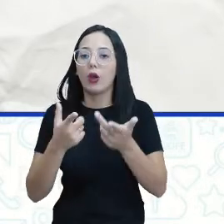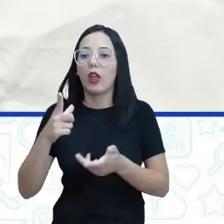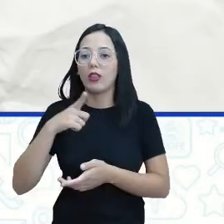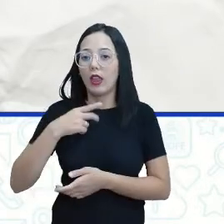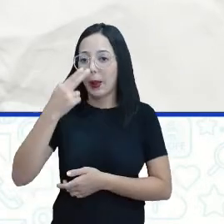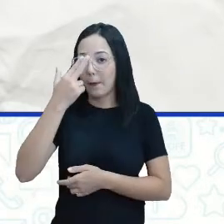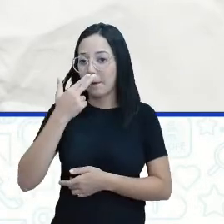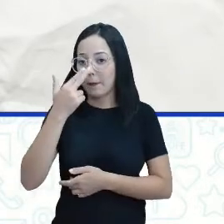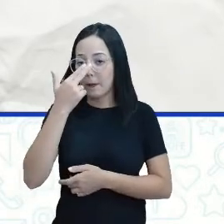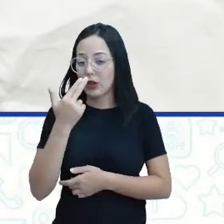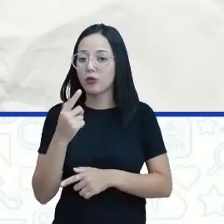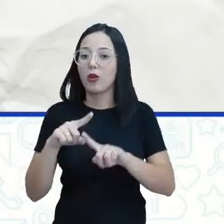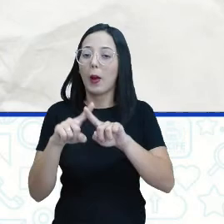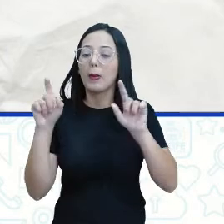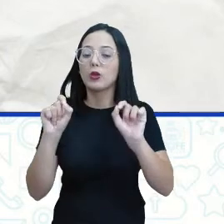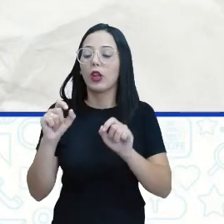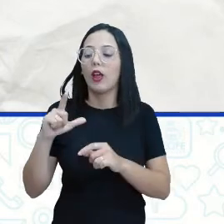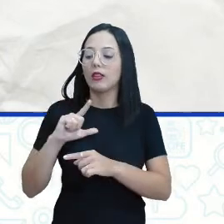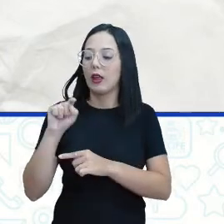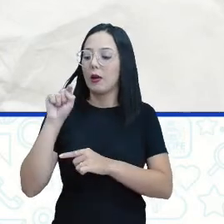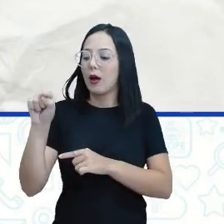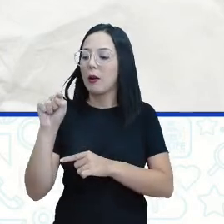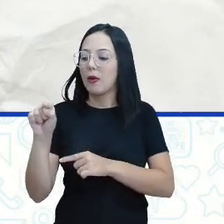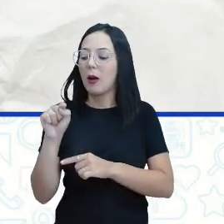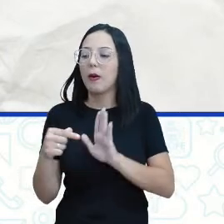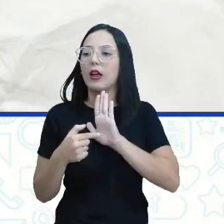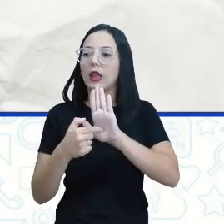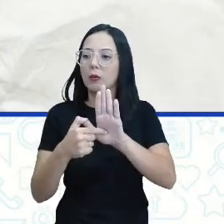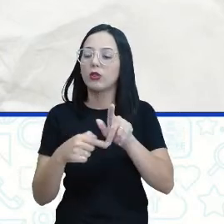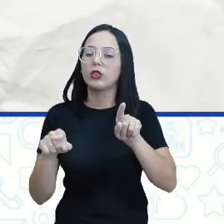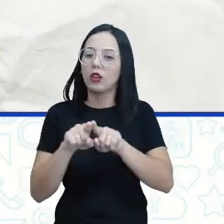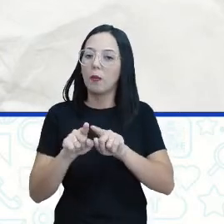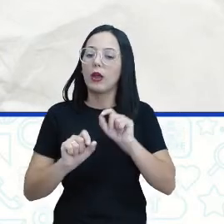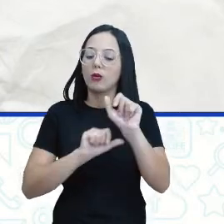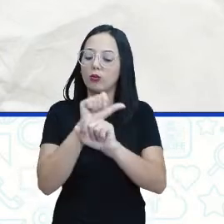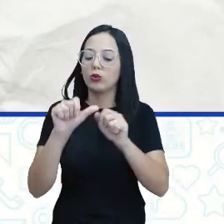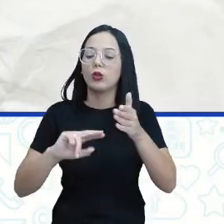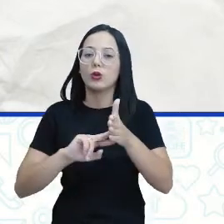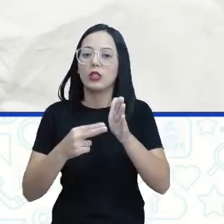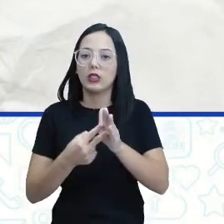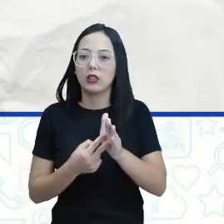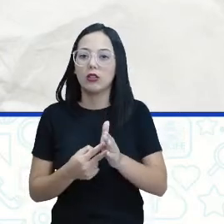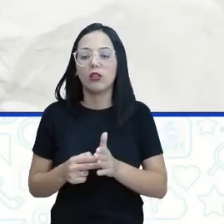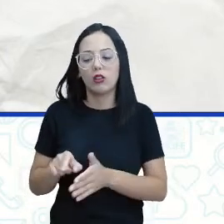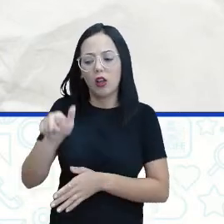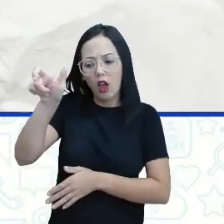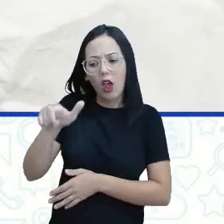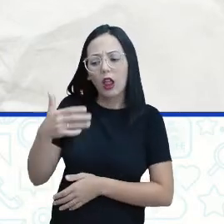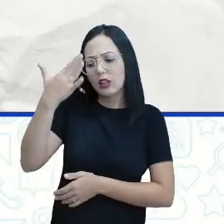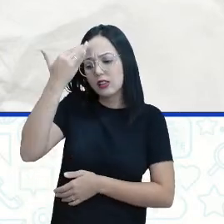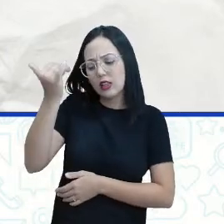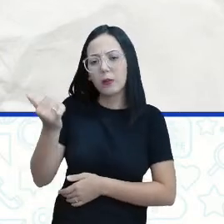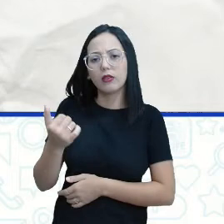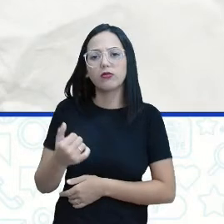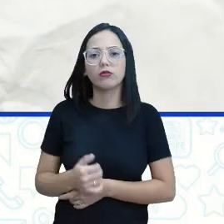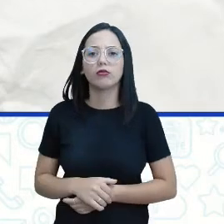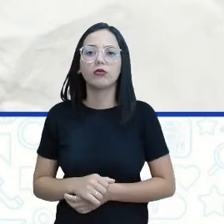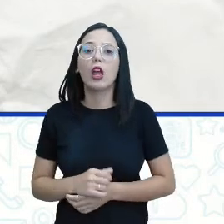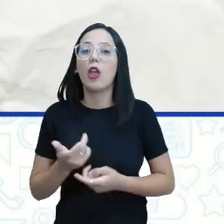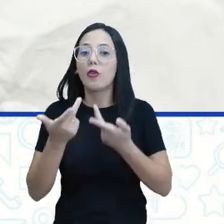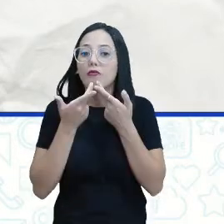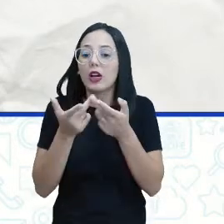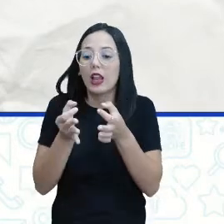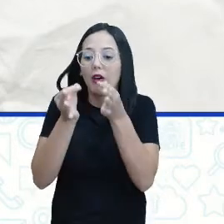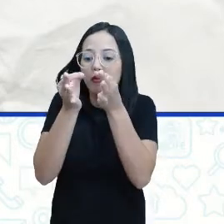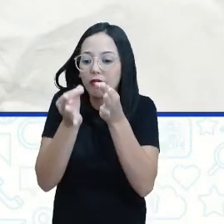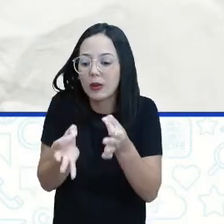frase, mas eu tenho pontuações diferentes. E essas pontuações interferem no sentido. Então, a Mônica sabe. Eu estou dando uma